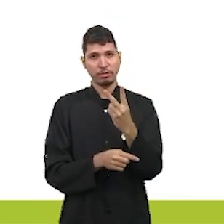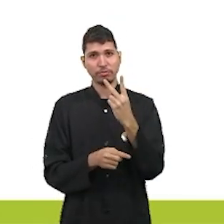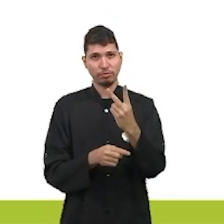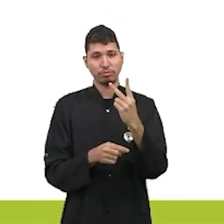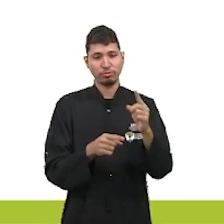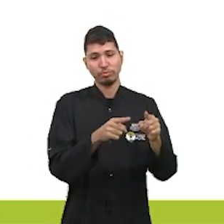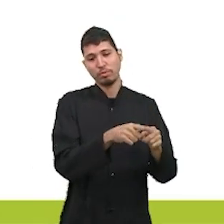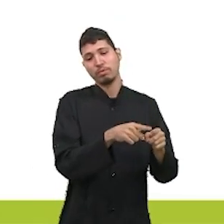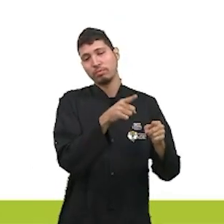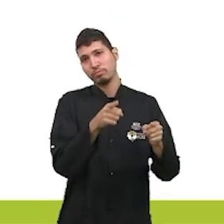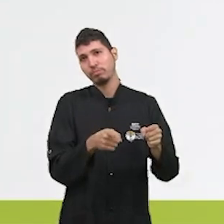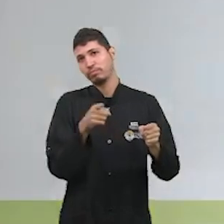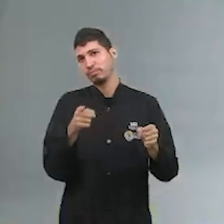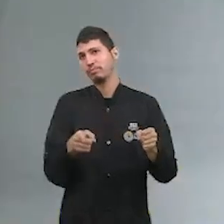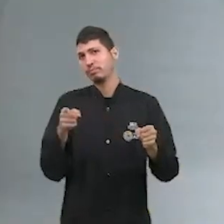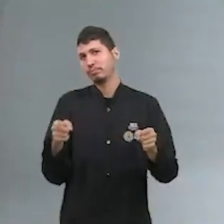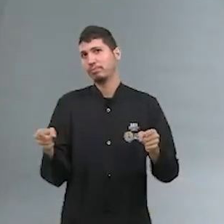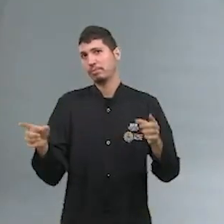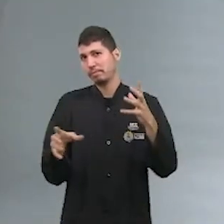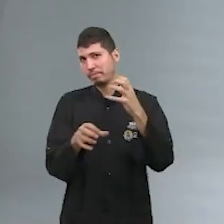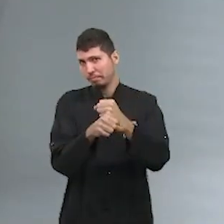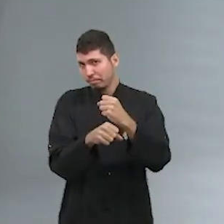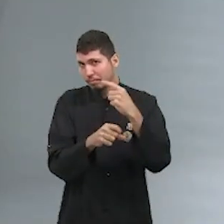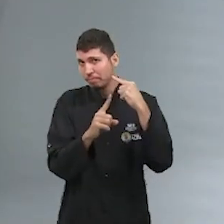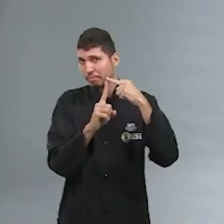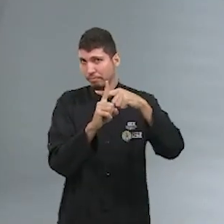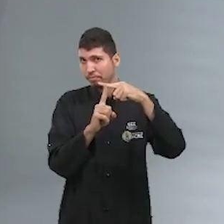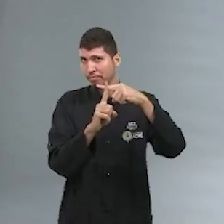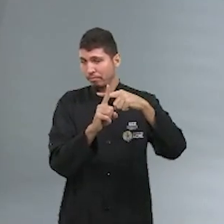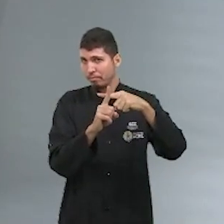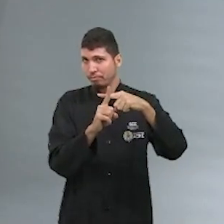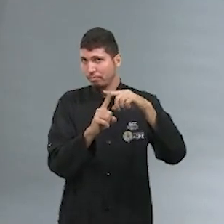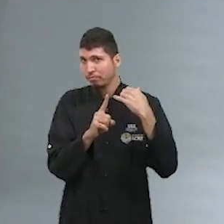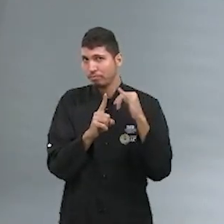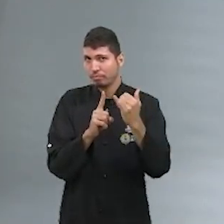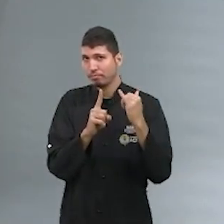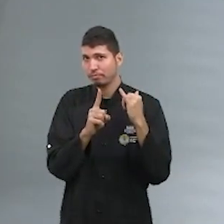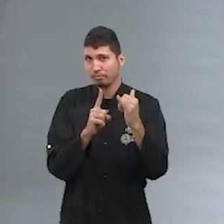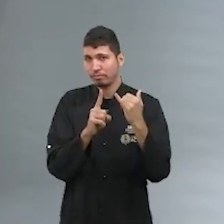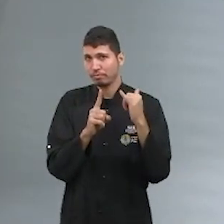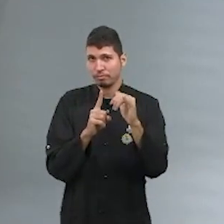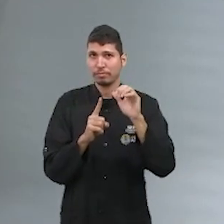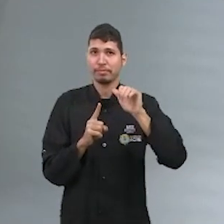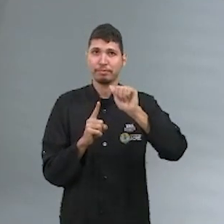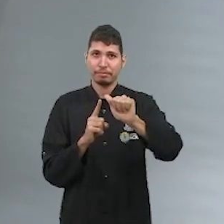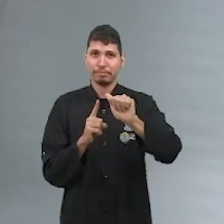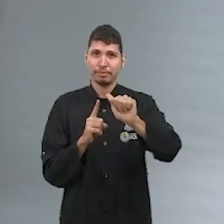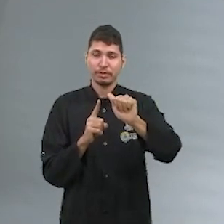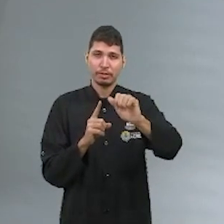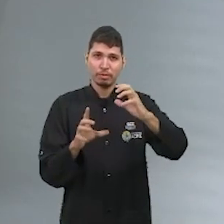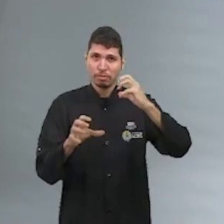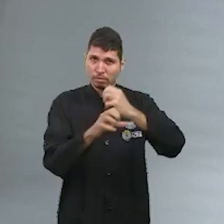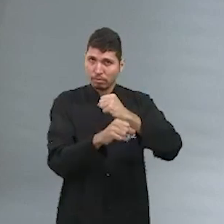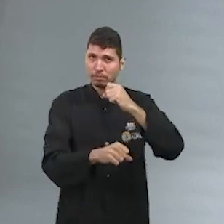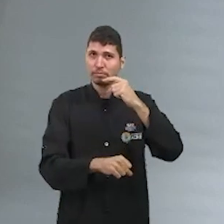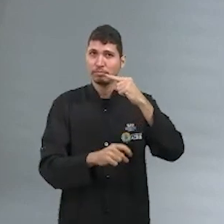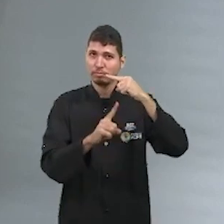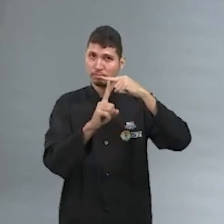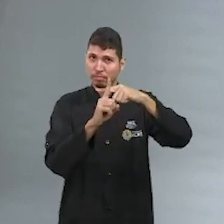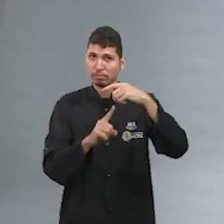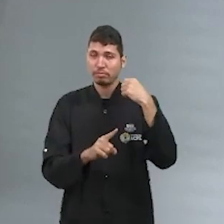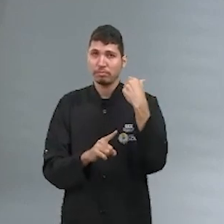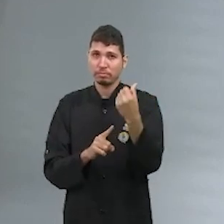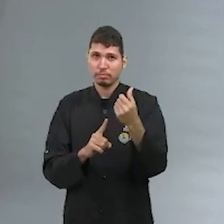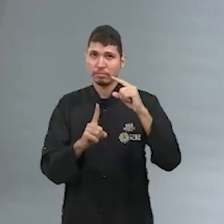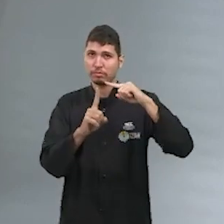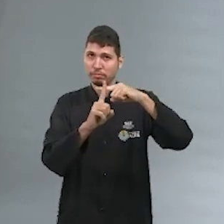somar, já que eu estou trabalhando somente com a corrente elétrica, né, com ampere, então vou somar 6